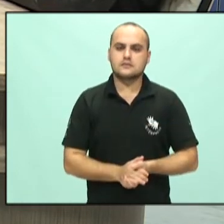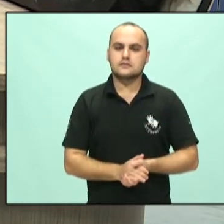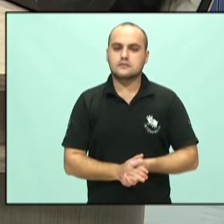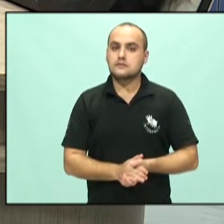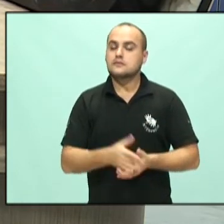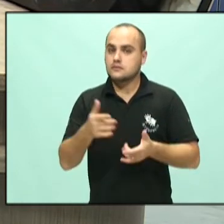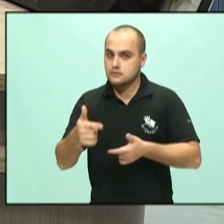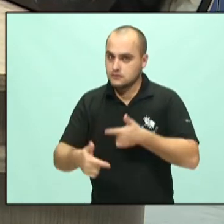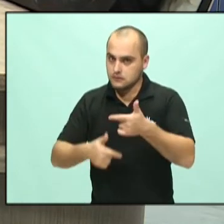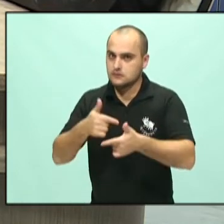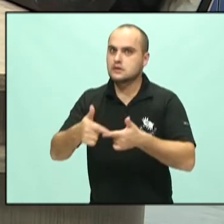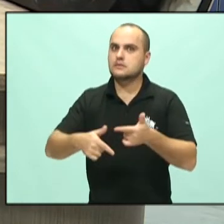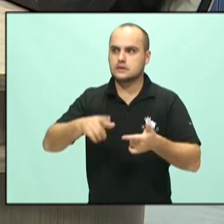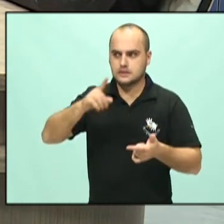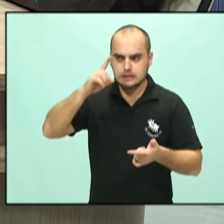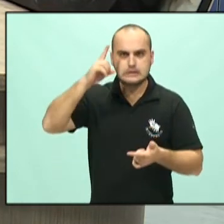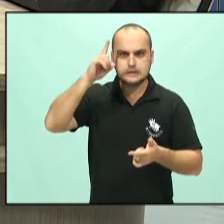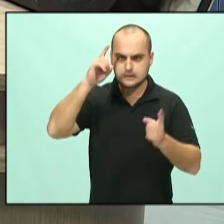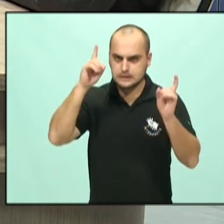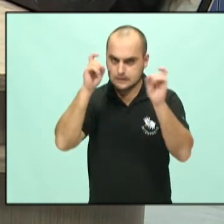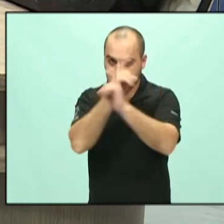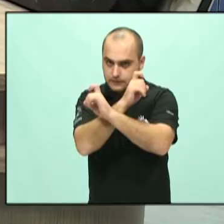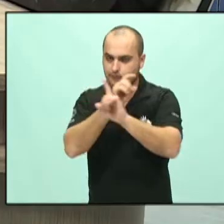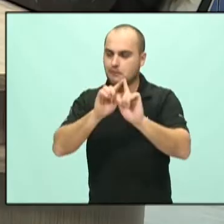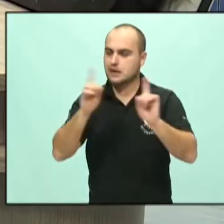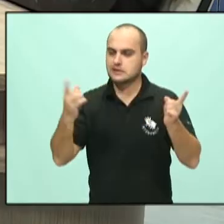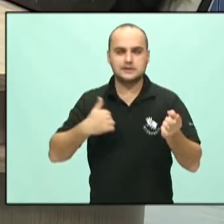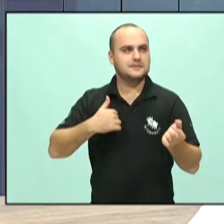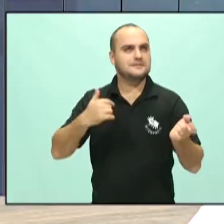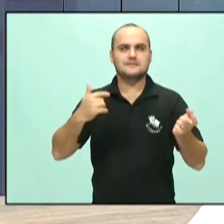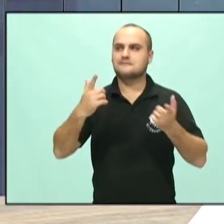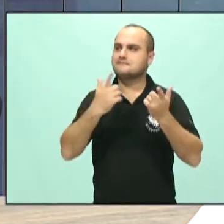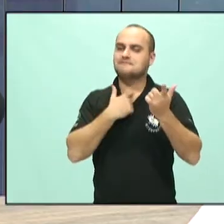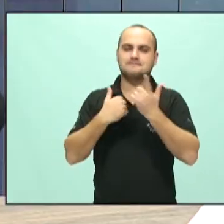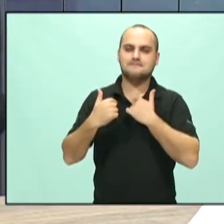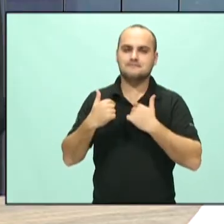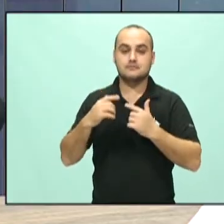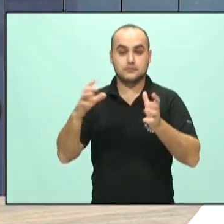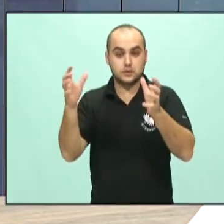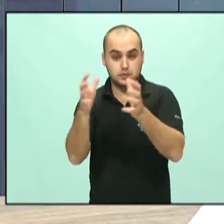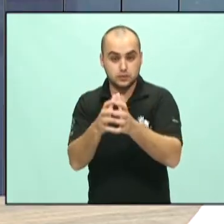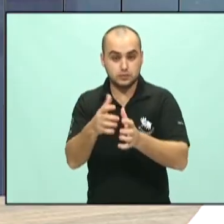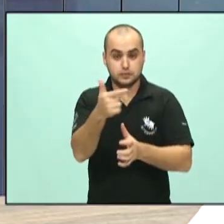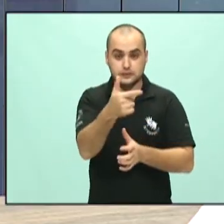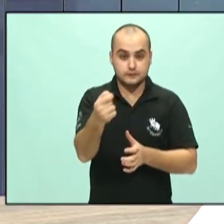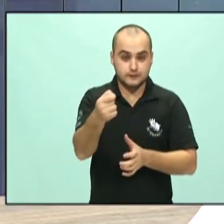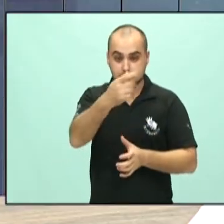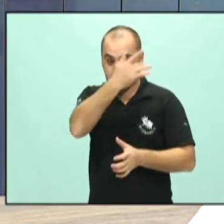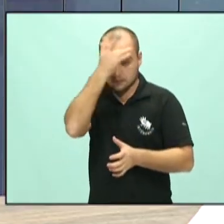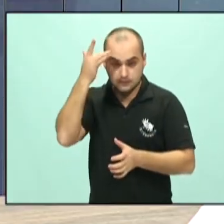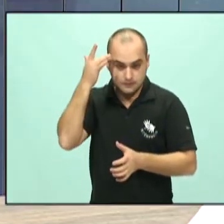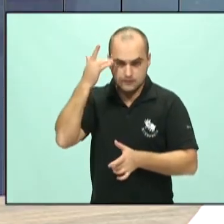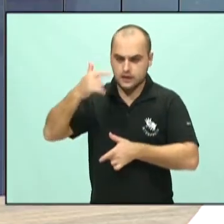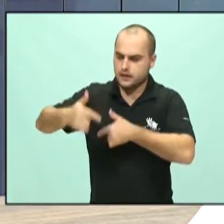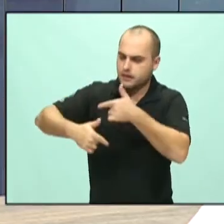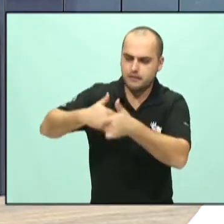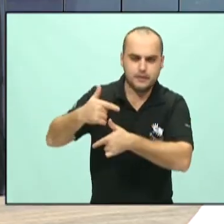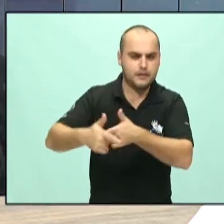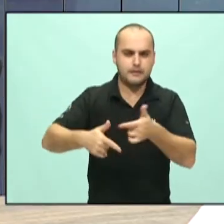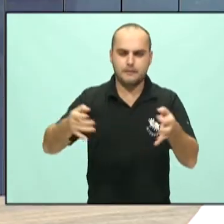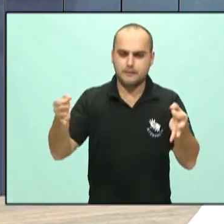trabalho bem complexo, apesar de muito prazeroso de fazer. A gente reuniu uma equipe de 20 pessoas que trabalharam numa